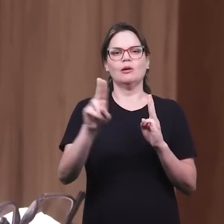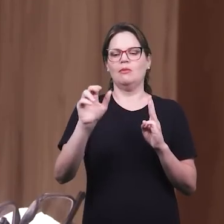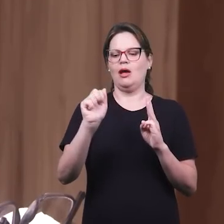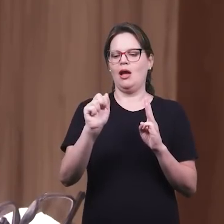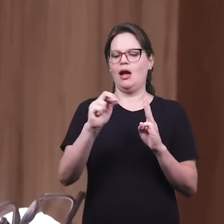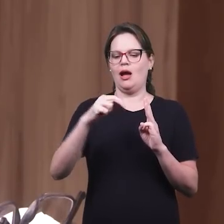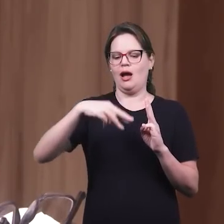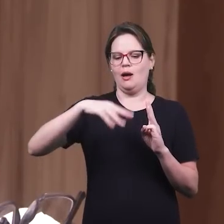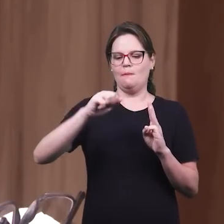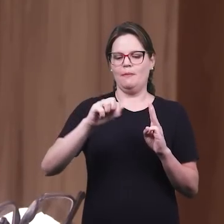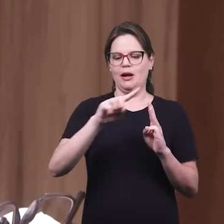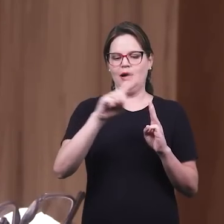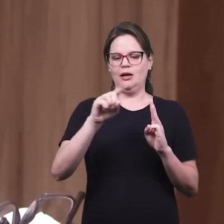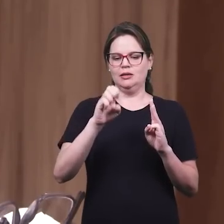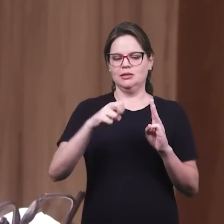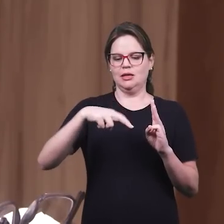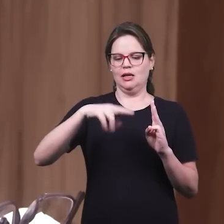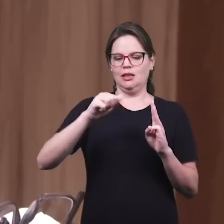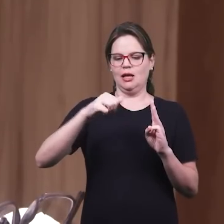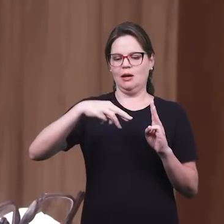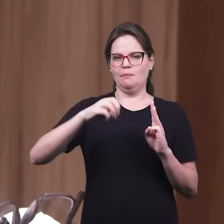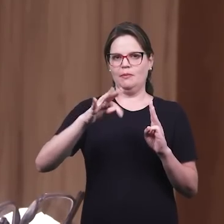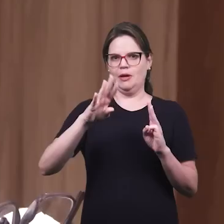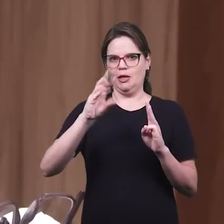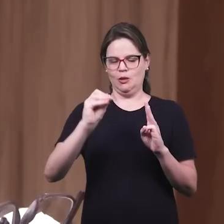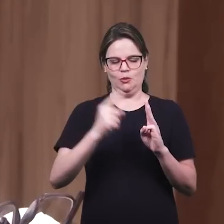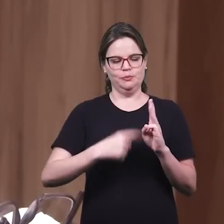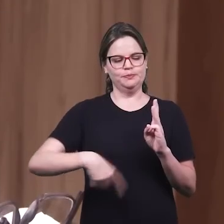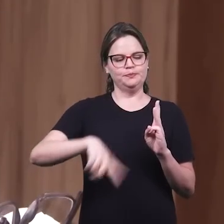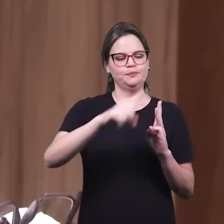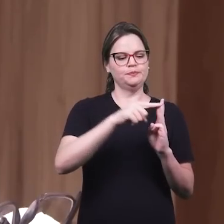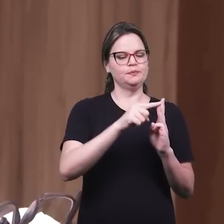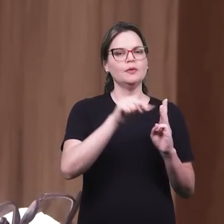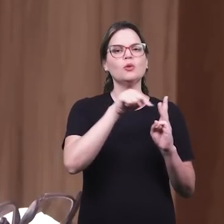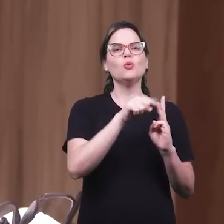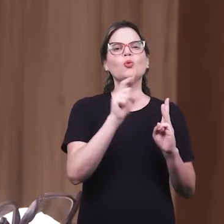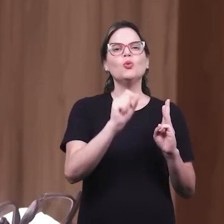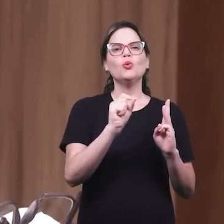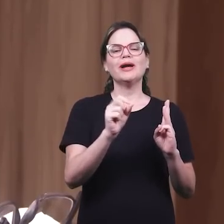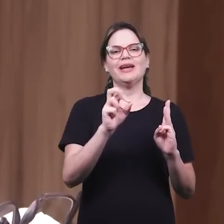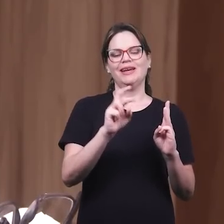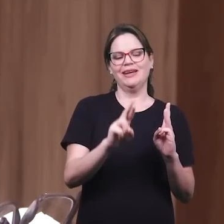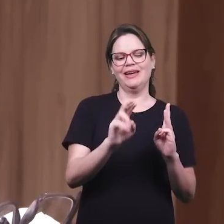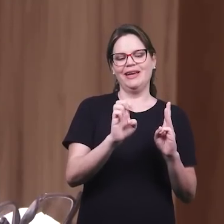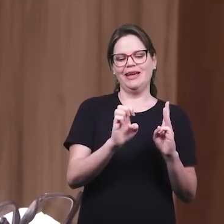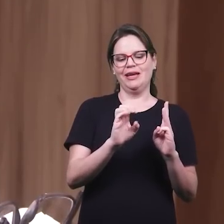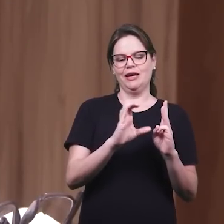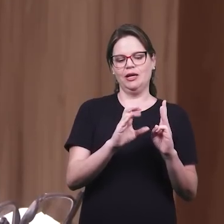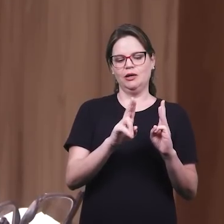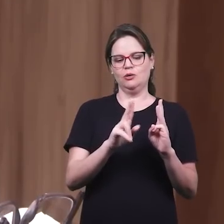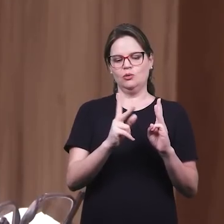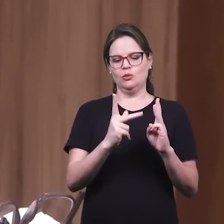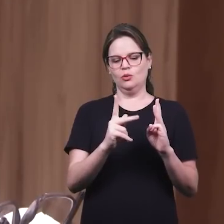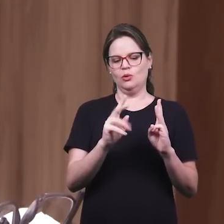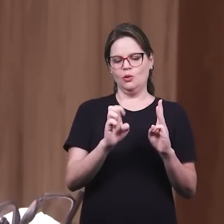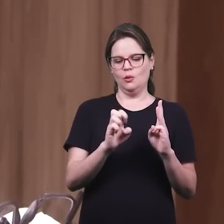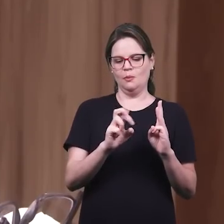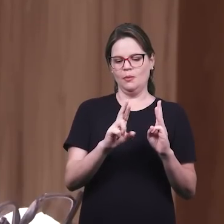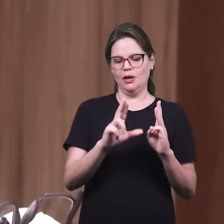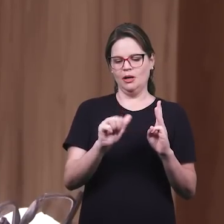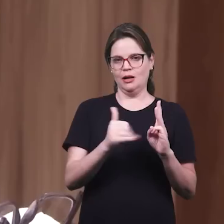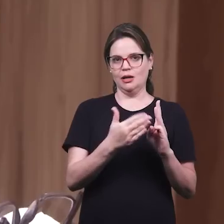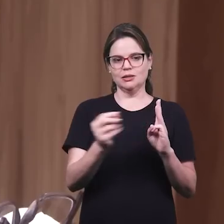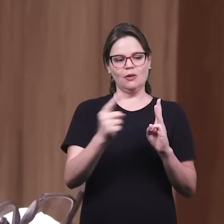e essa informação, depois de armazenada, também sendo possível extrair essa informação